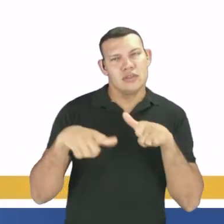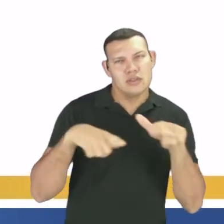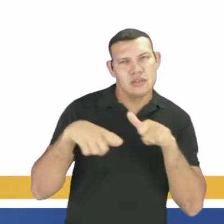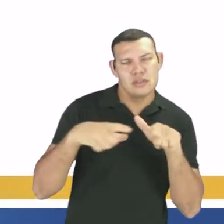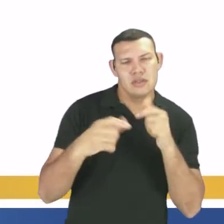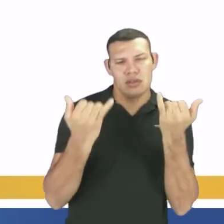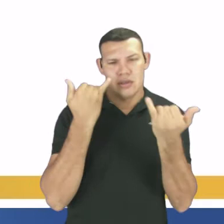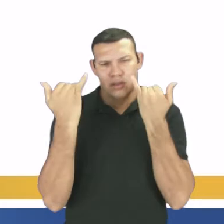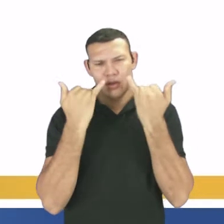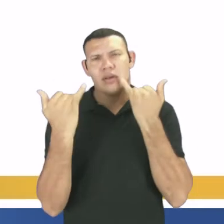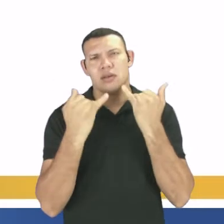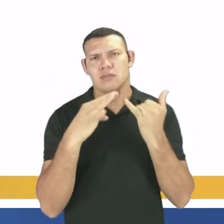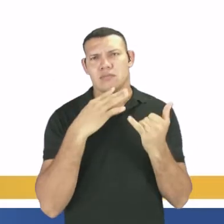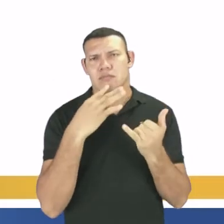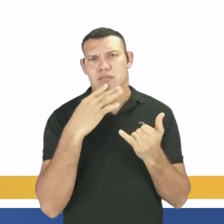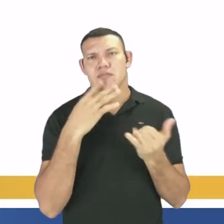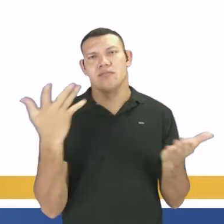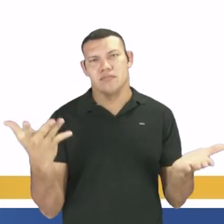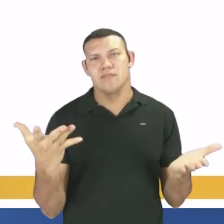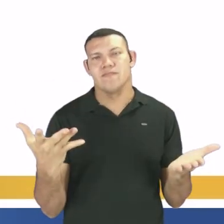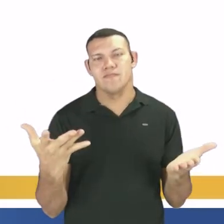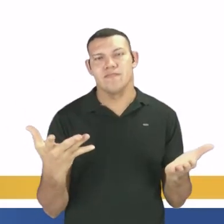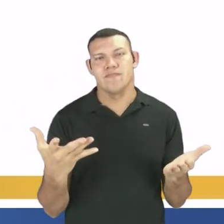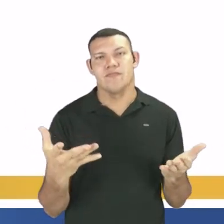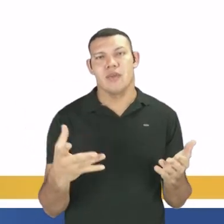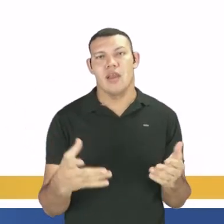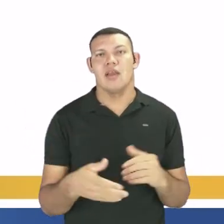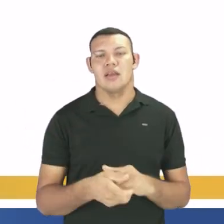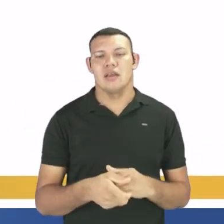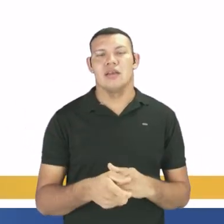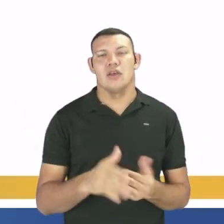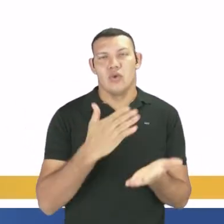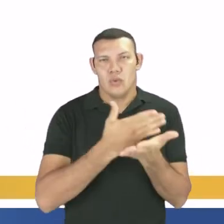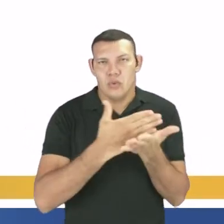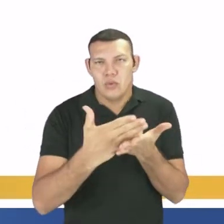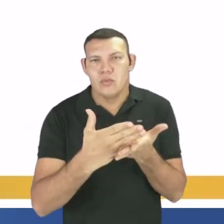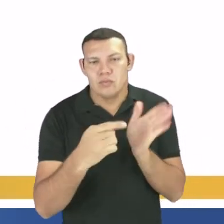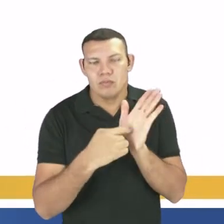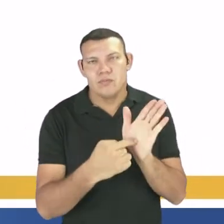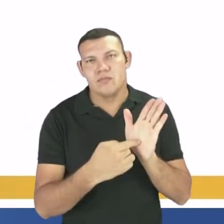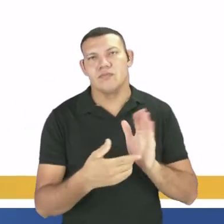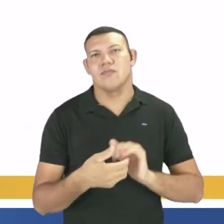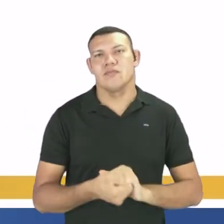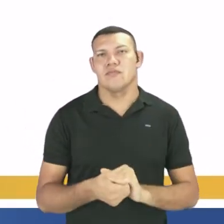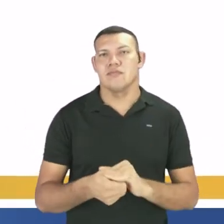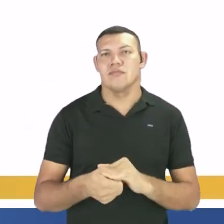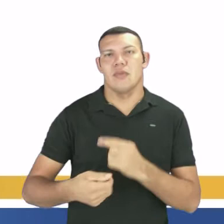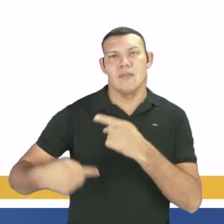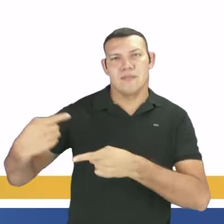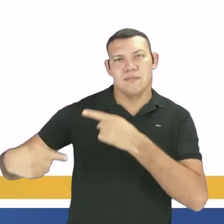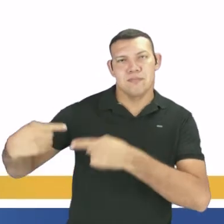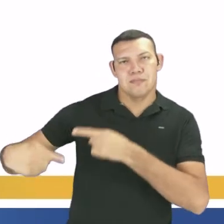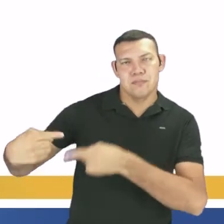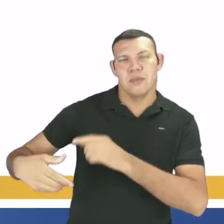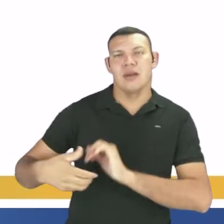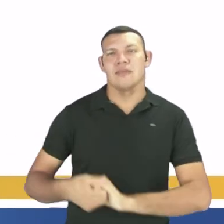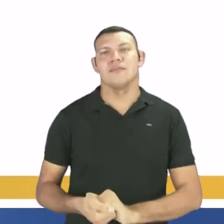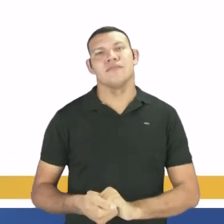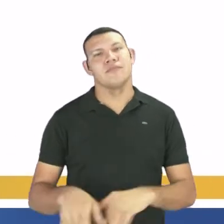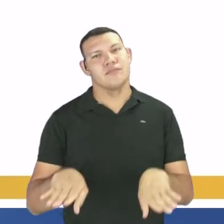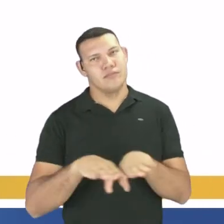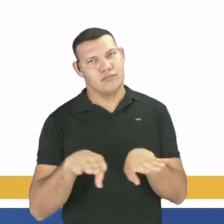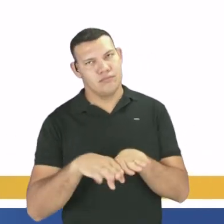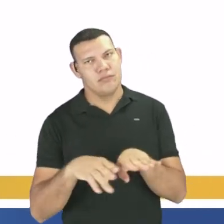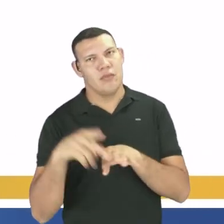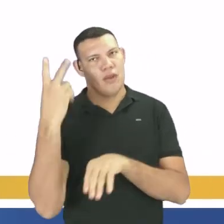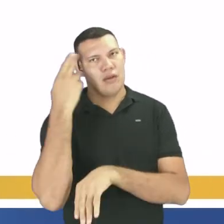mais conhecidas para dar um ponto de partida para a seguinte discussão. Nesse sentido, também é